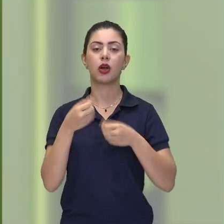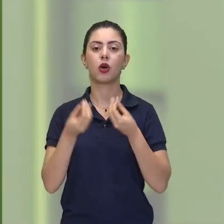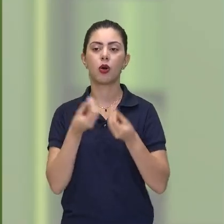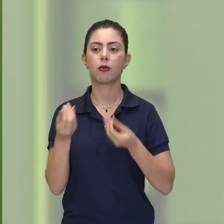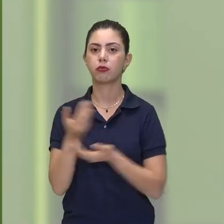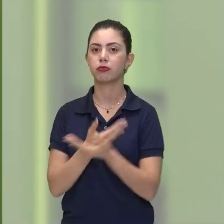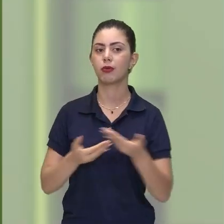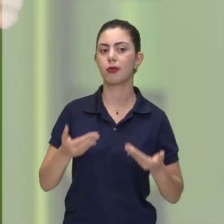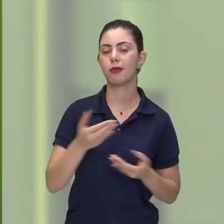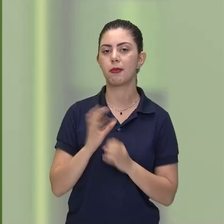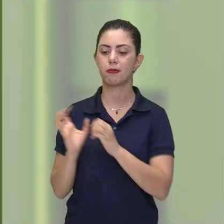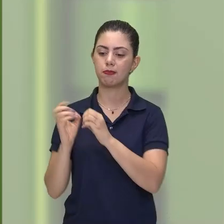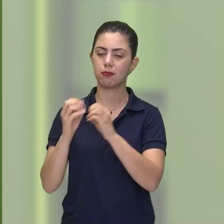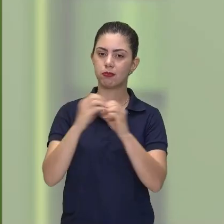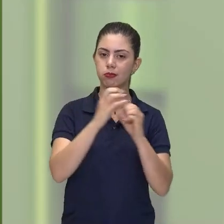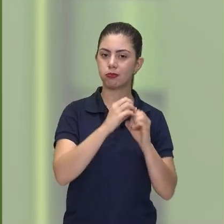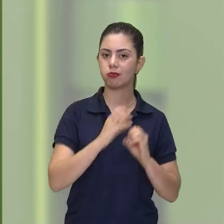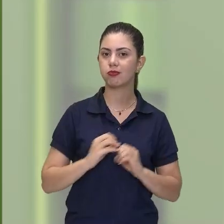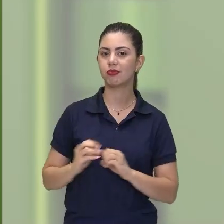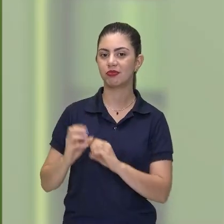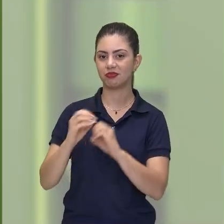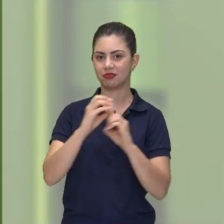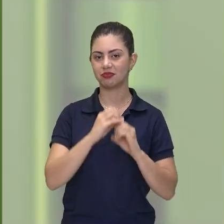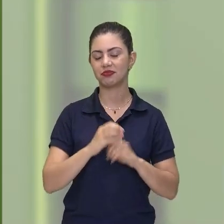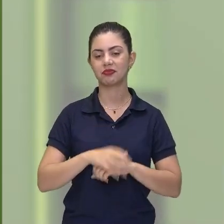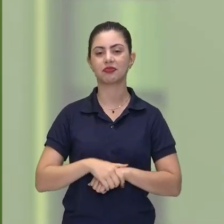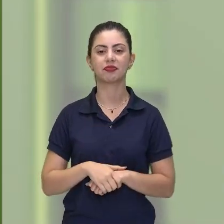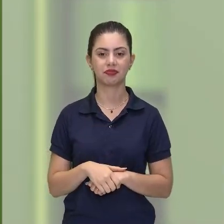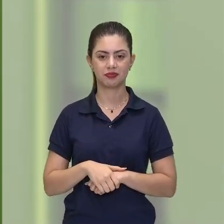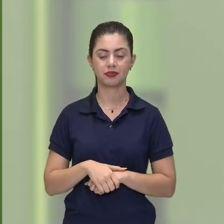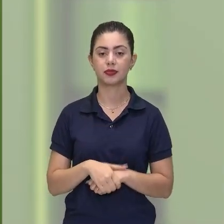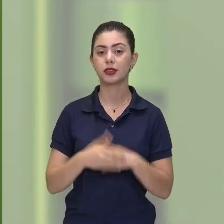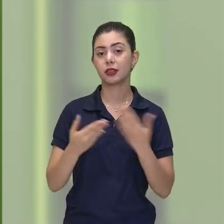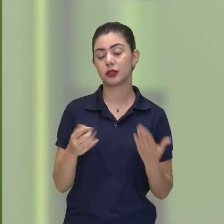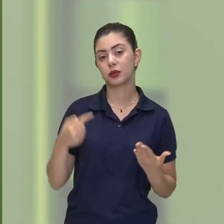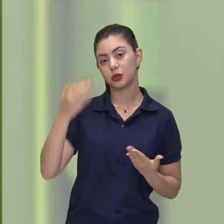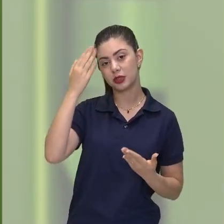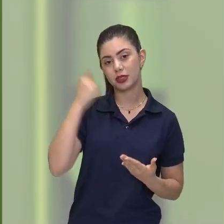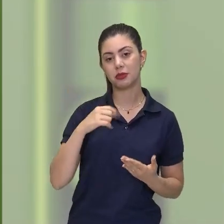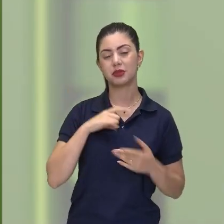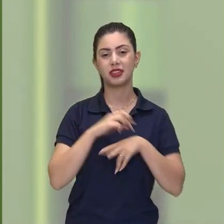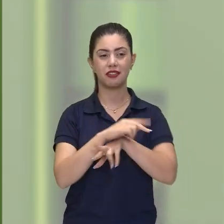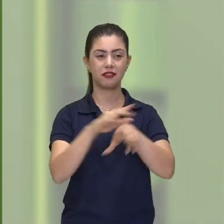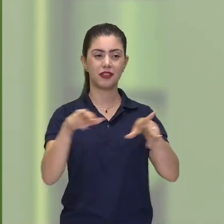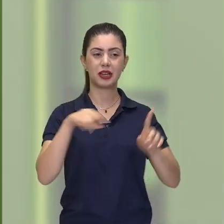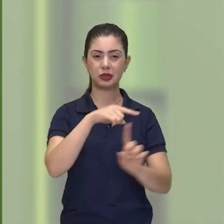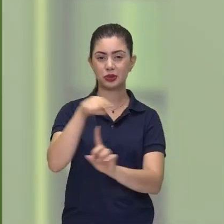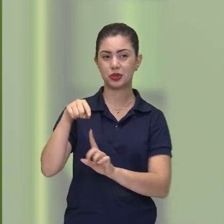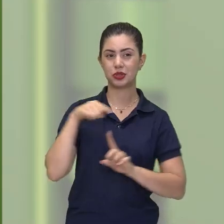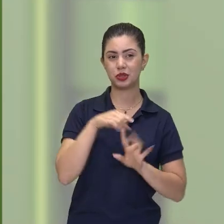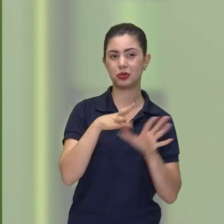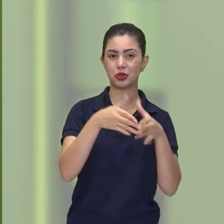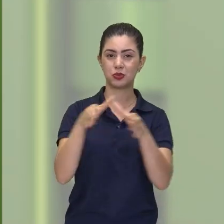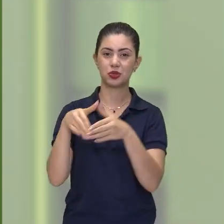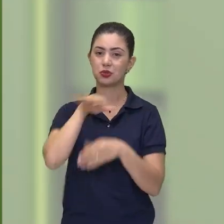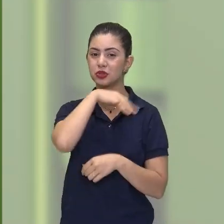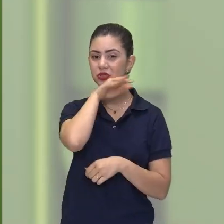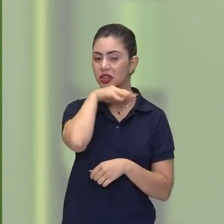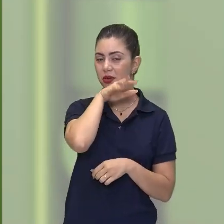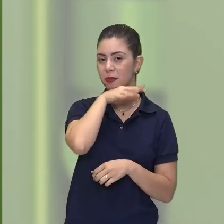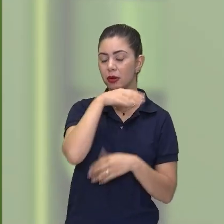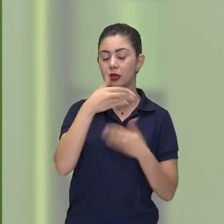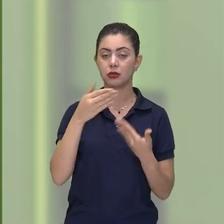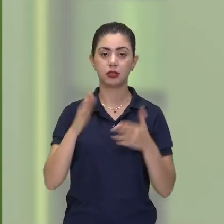ali, ó, tudo ao mesmo tempo no ecossistema. Né? A gente sabe que existe uma grande diversidade de espécies, dependendo do ambiente onde ela